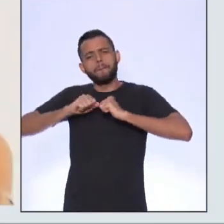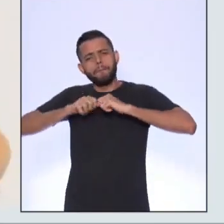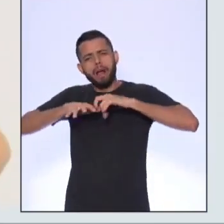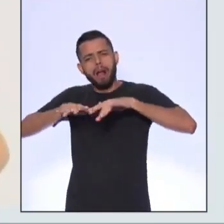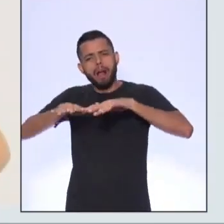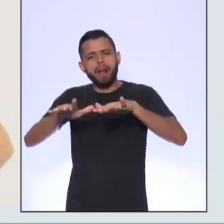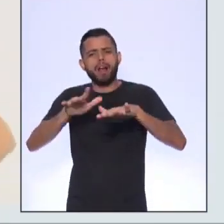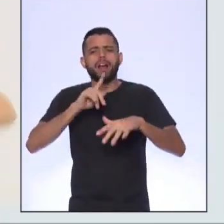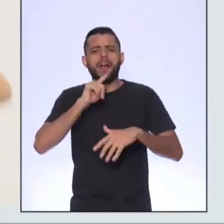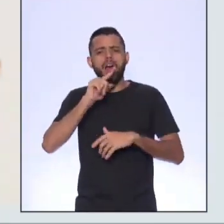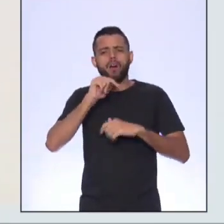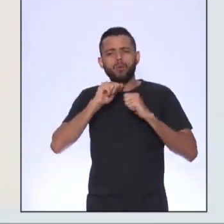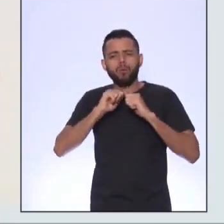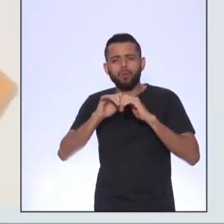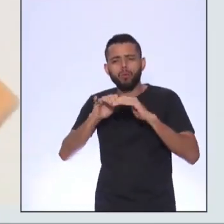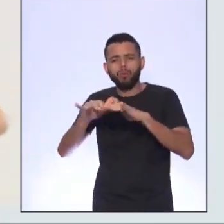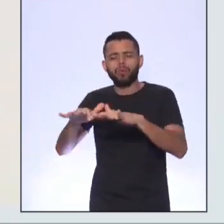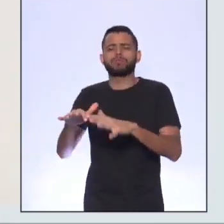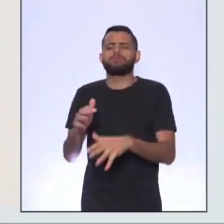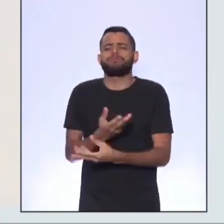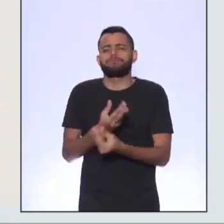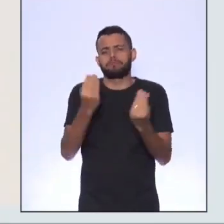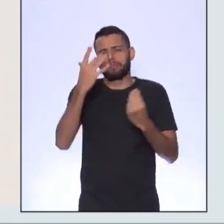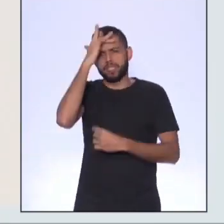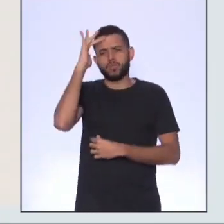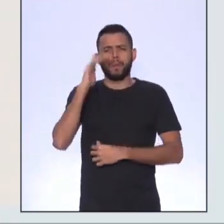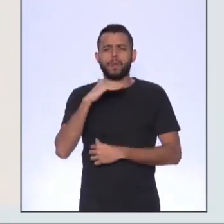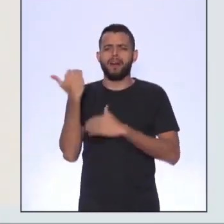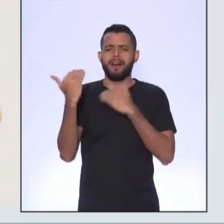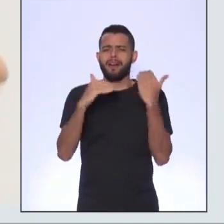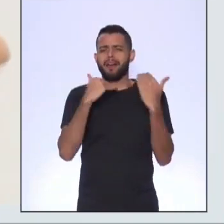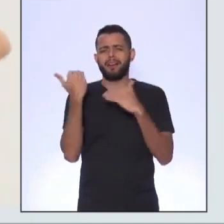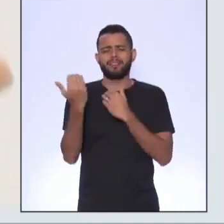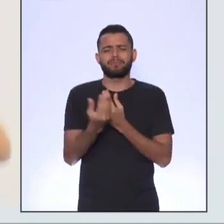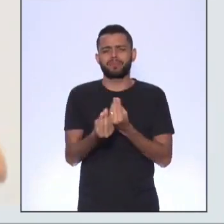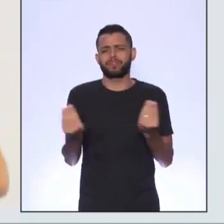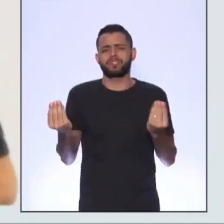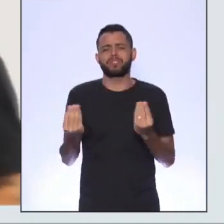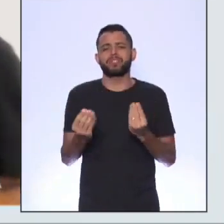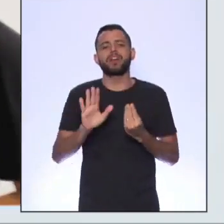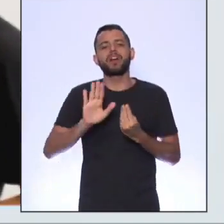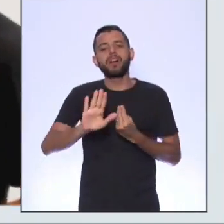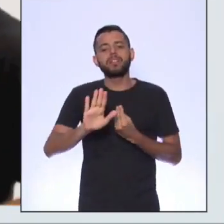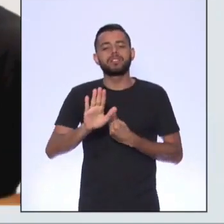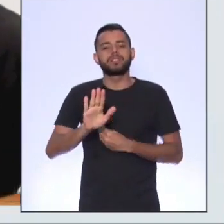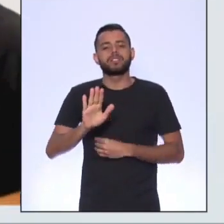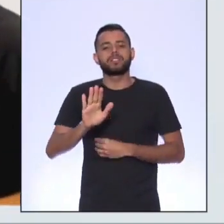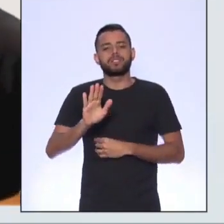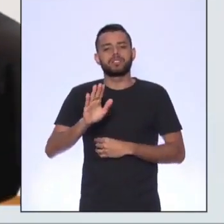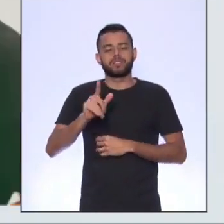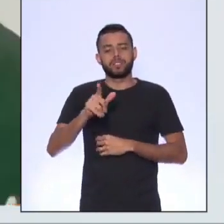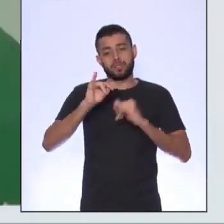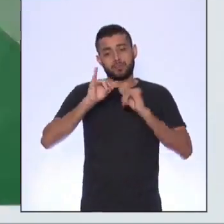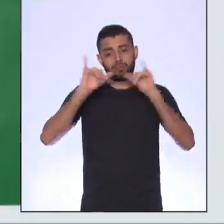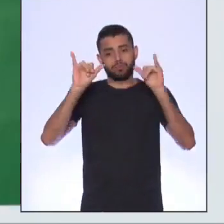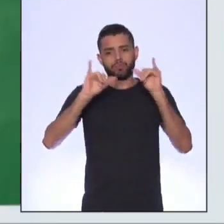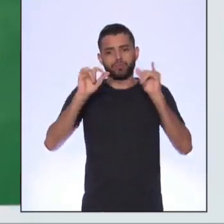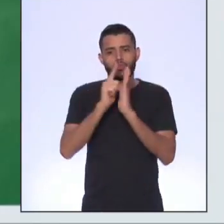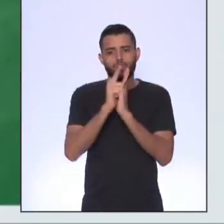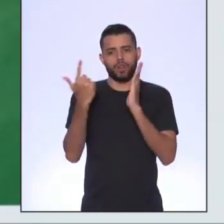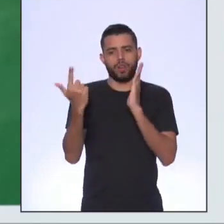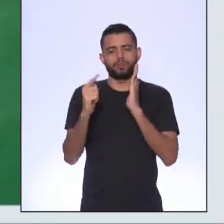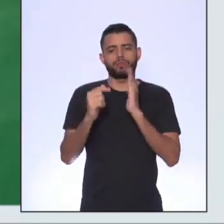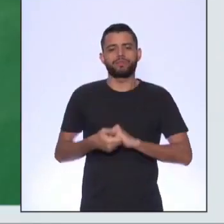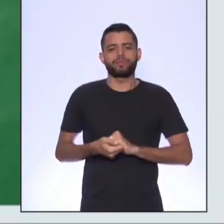tragédia enorme, com centenas de mortos e tal. E aí você tem aqui uma notícia de jornal. Olha só, barragem